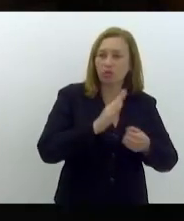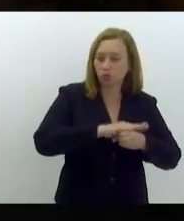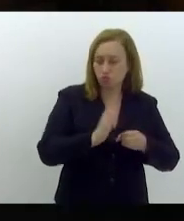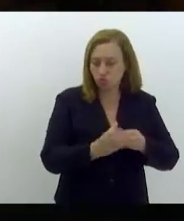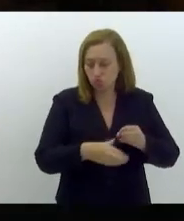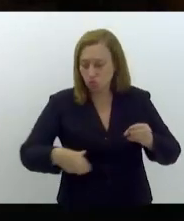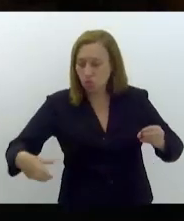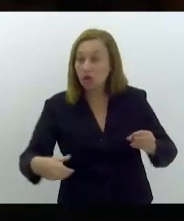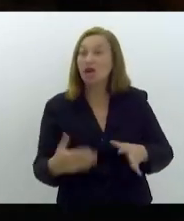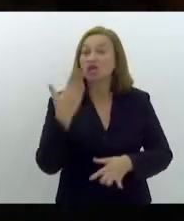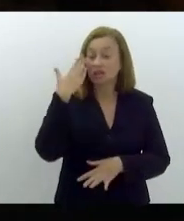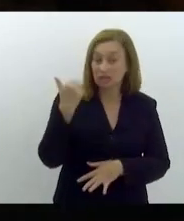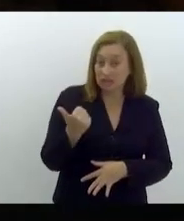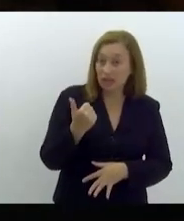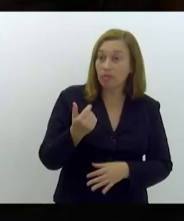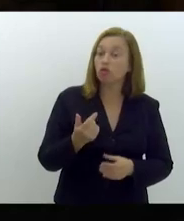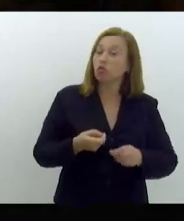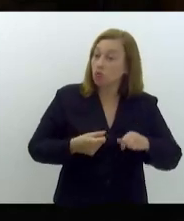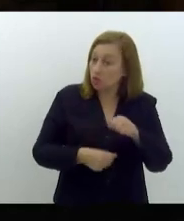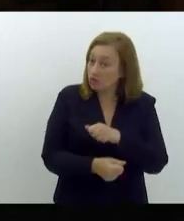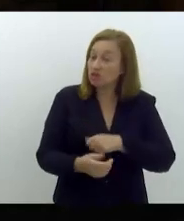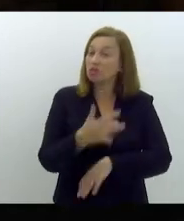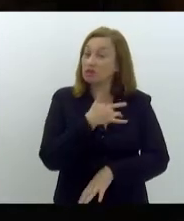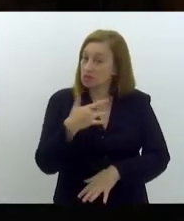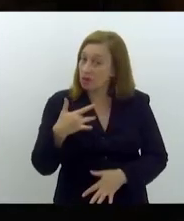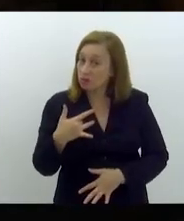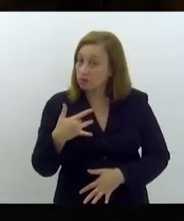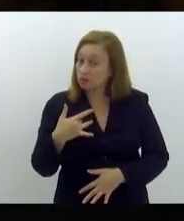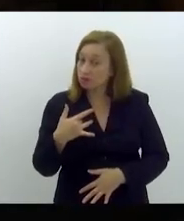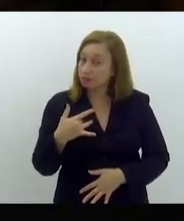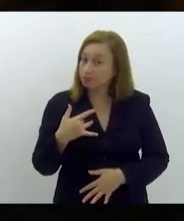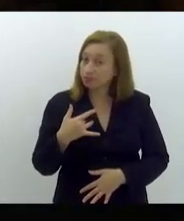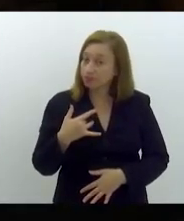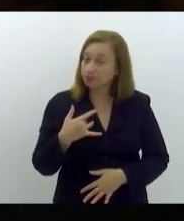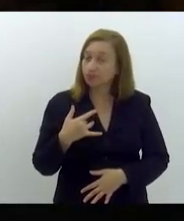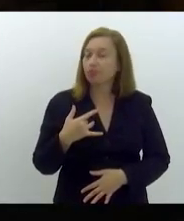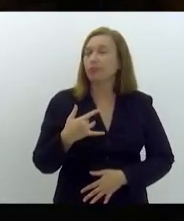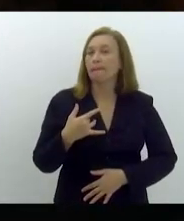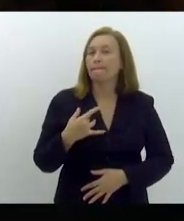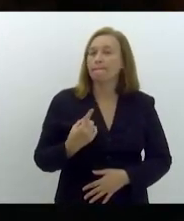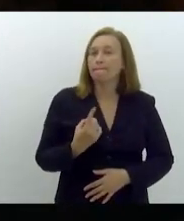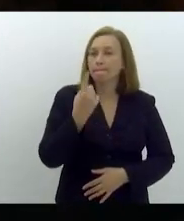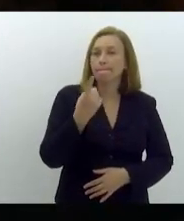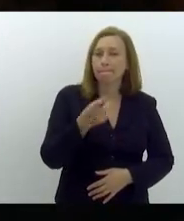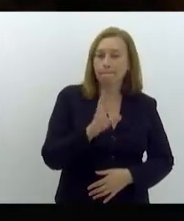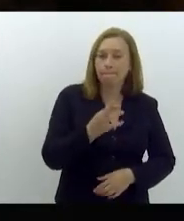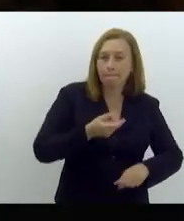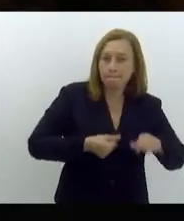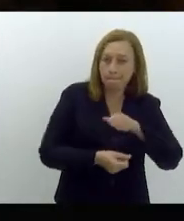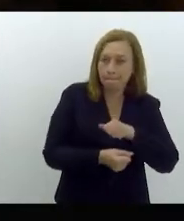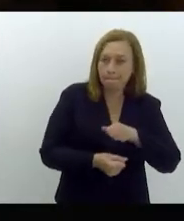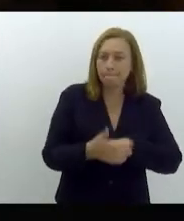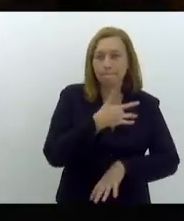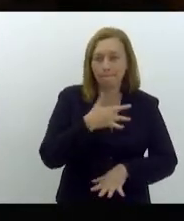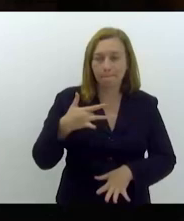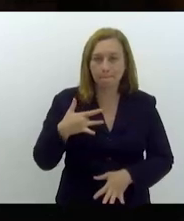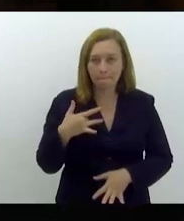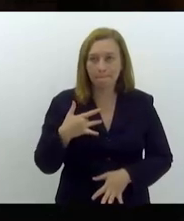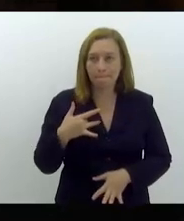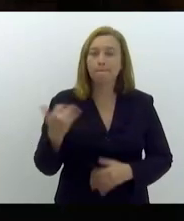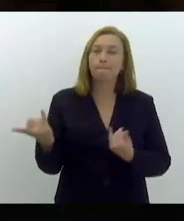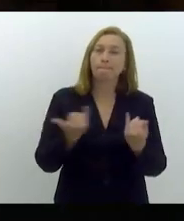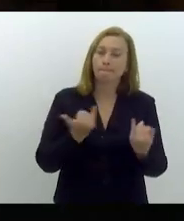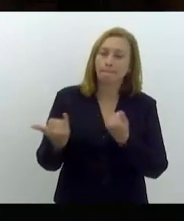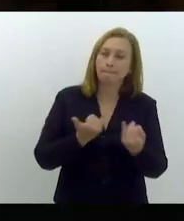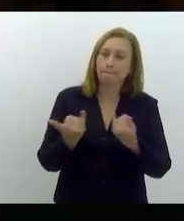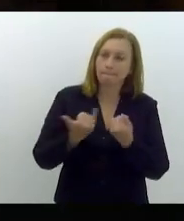então a gente sabe que o investimento em saúde a cada um real investido em saúde dados da